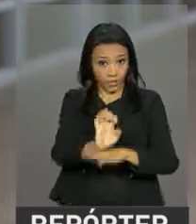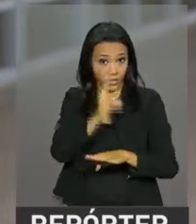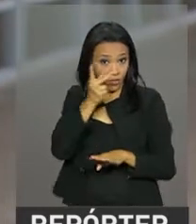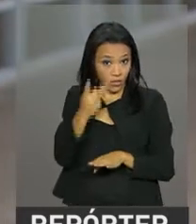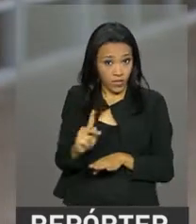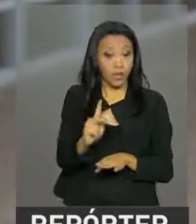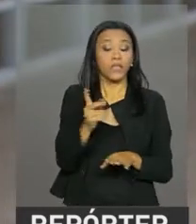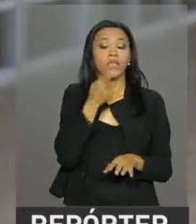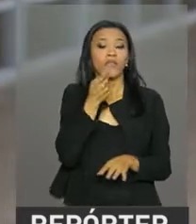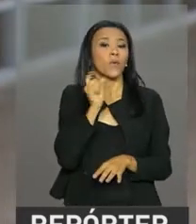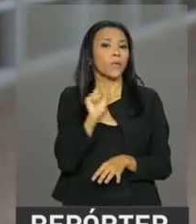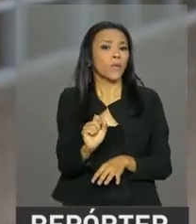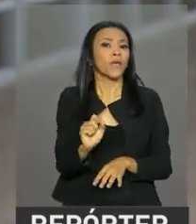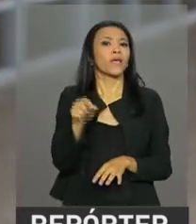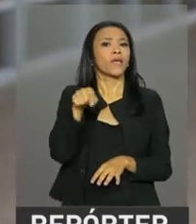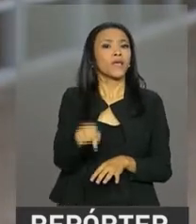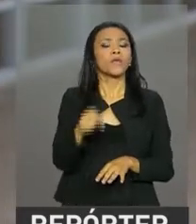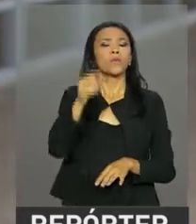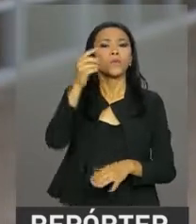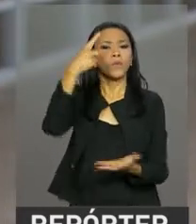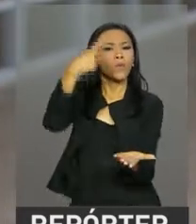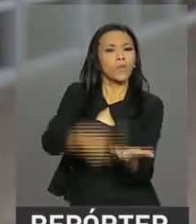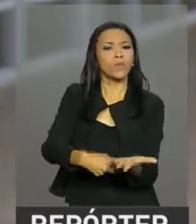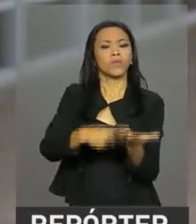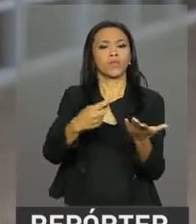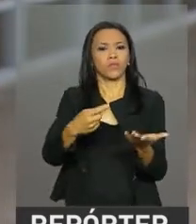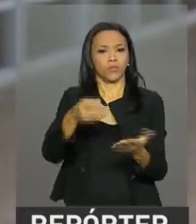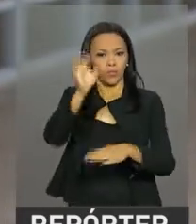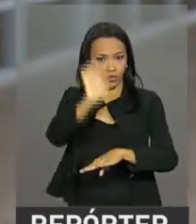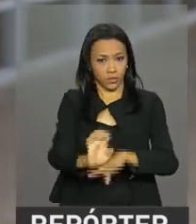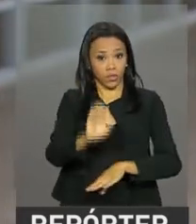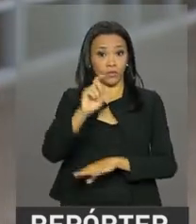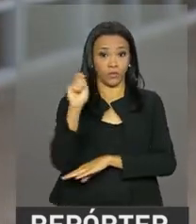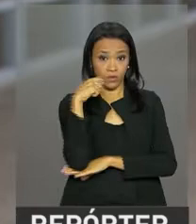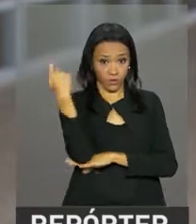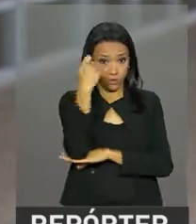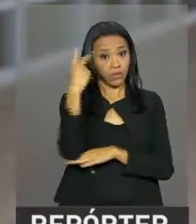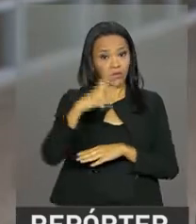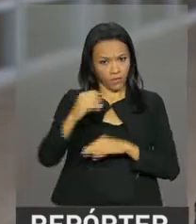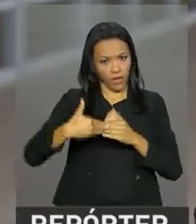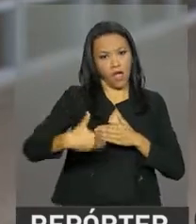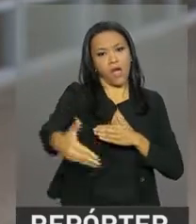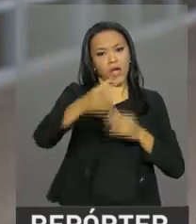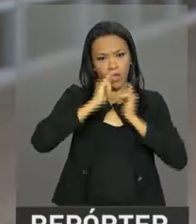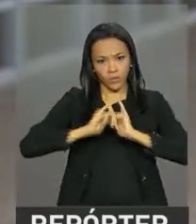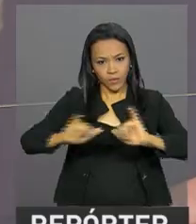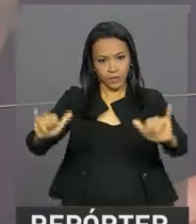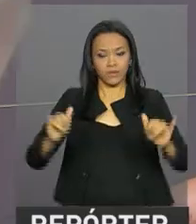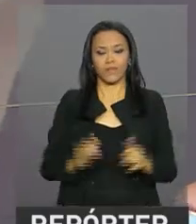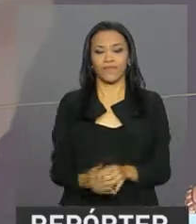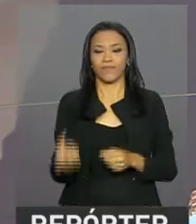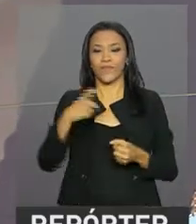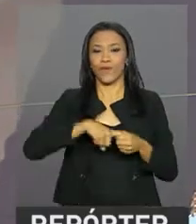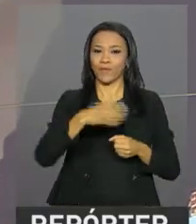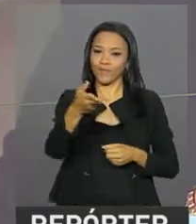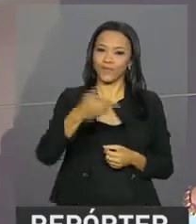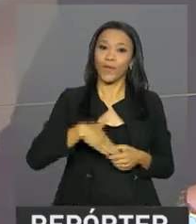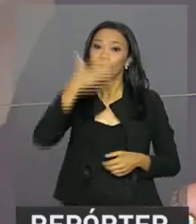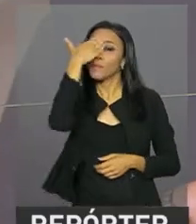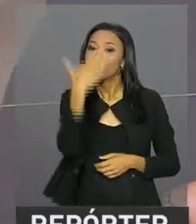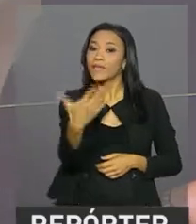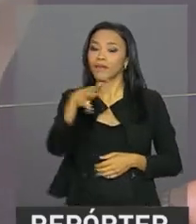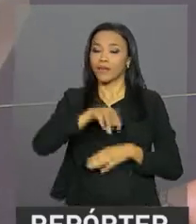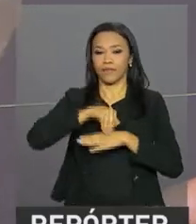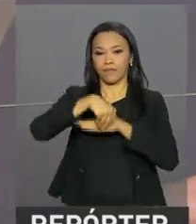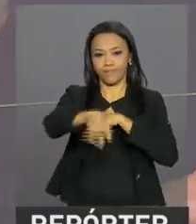que o acordo para o rio grande do sul deverá ser anunciado em breve renata volta com você obrigada mara pelas